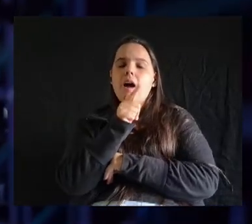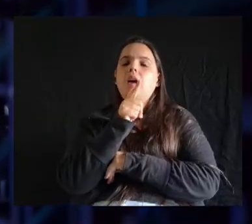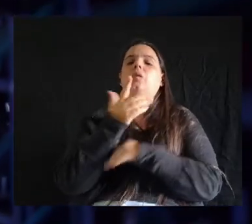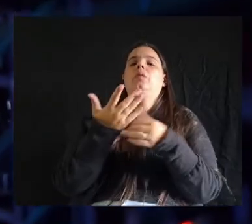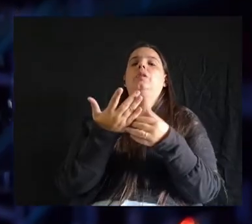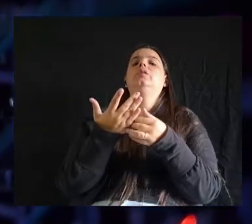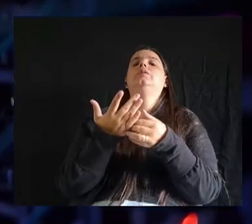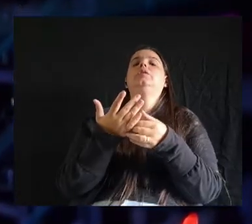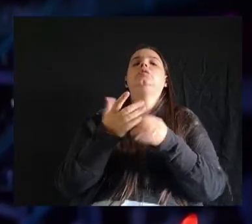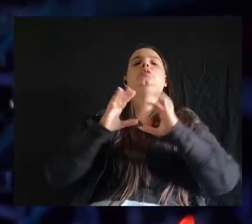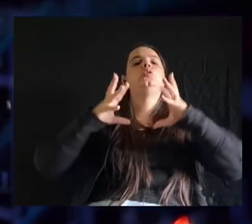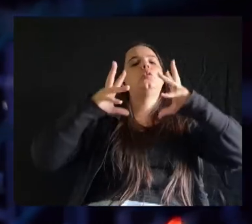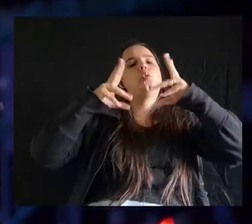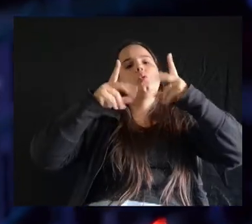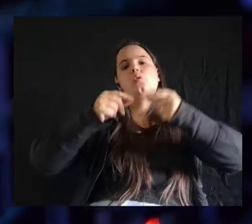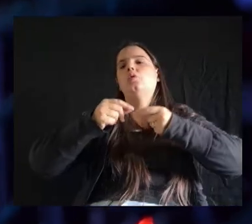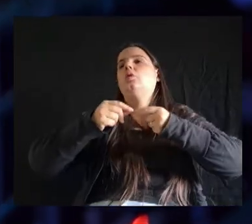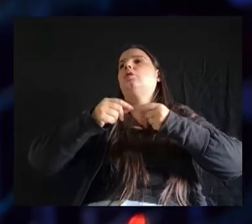questão de trabalhar